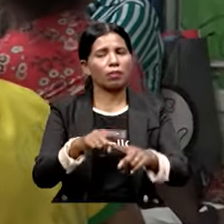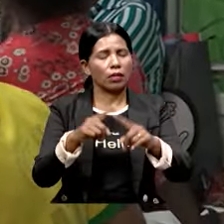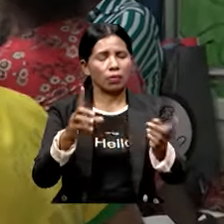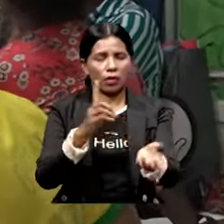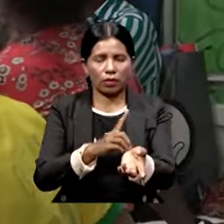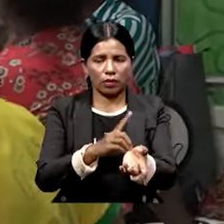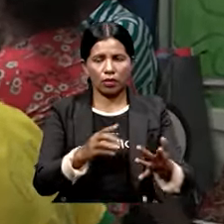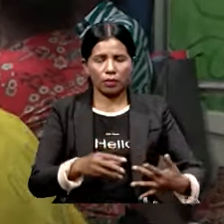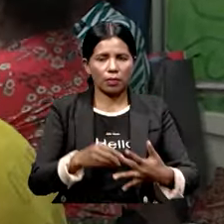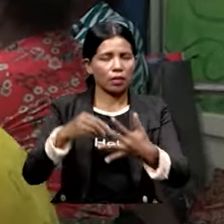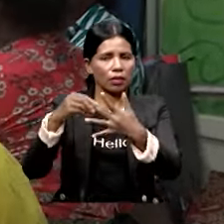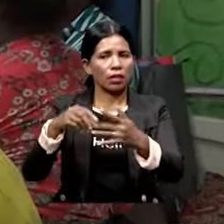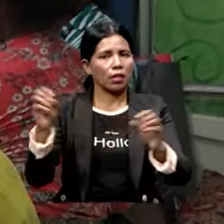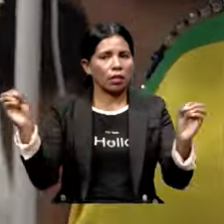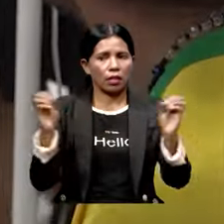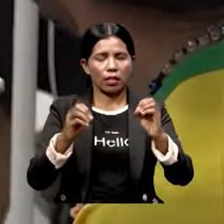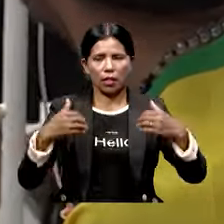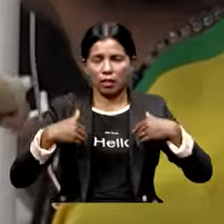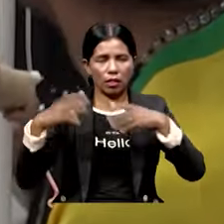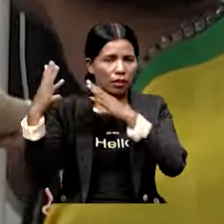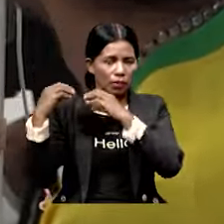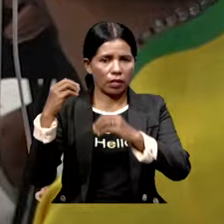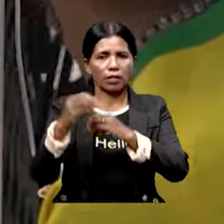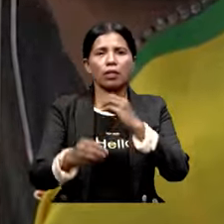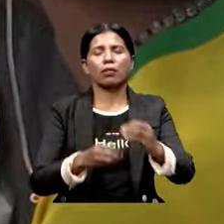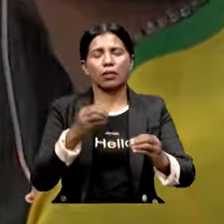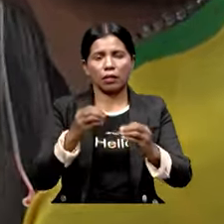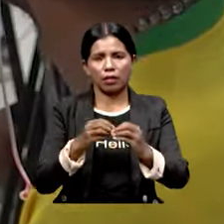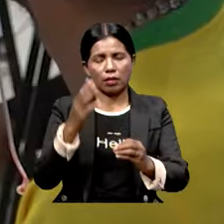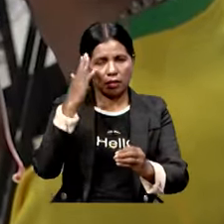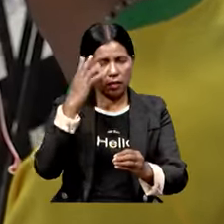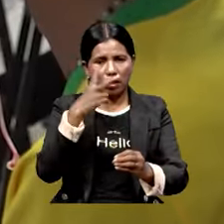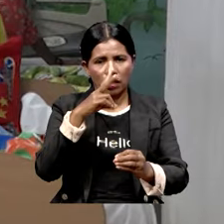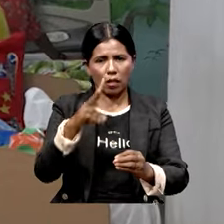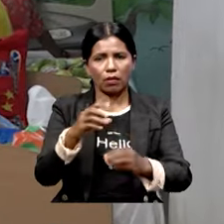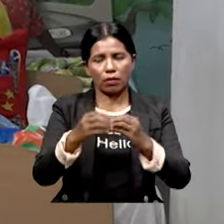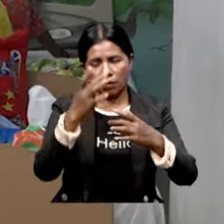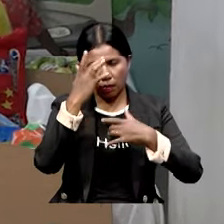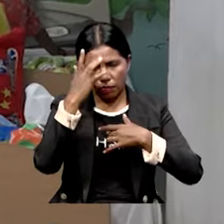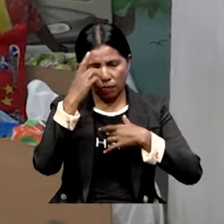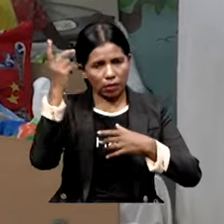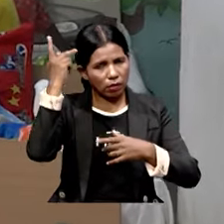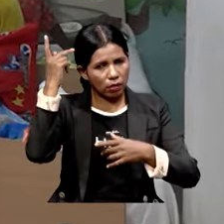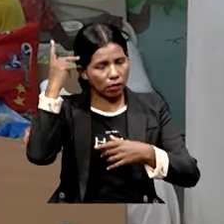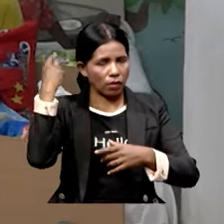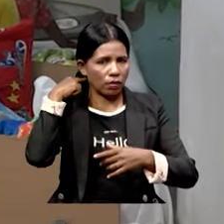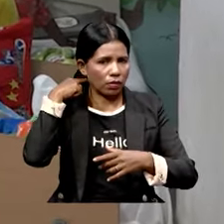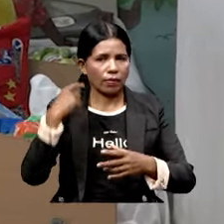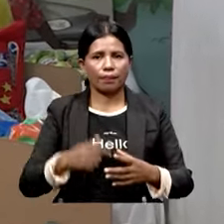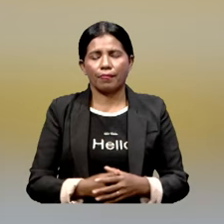médico especialista ne, lá e a experiência do halo tratamento ba paciente sira nebe sofre moras ulun e a parte kakutak.